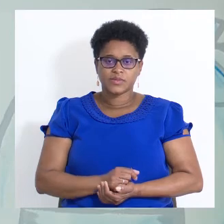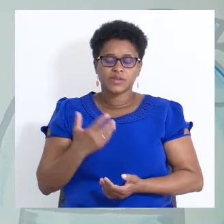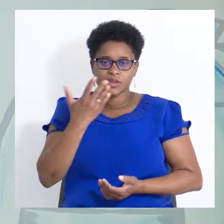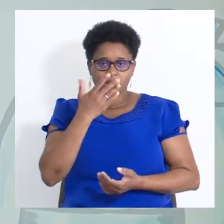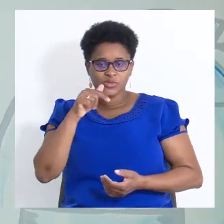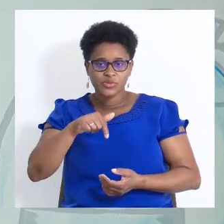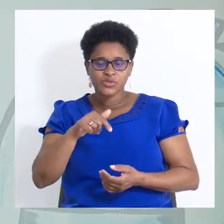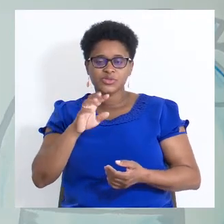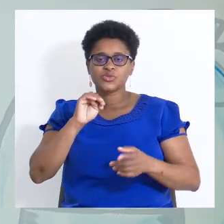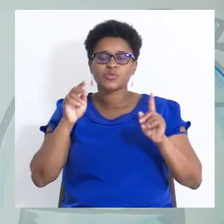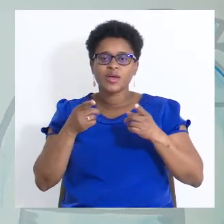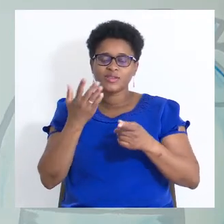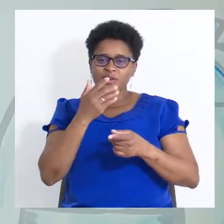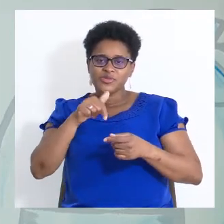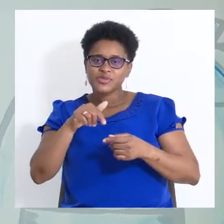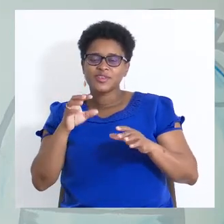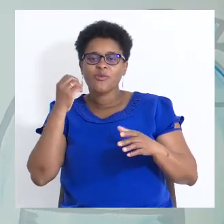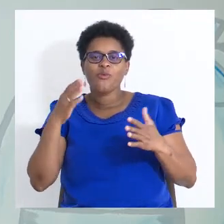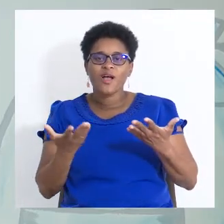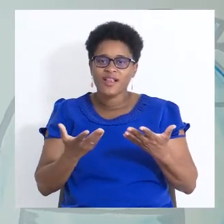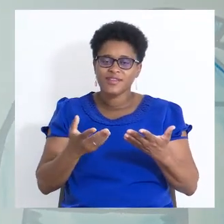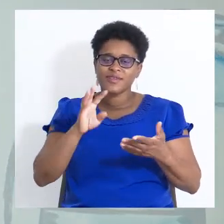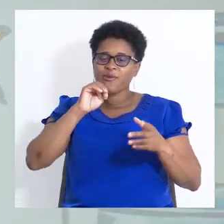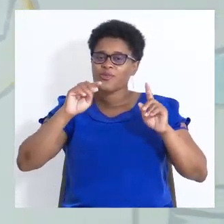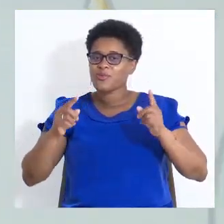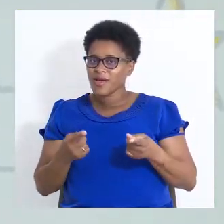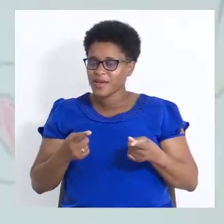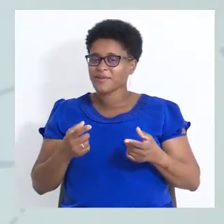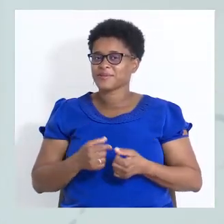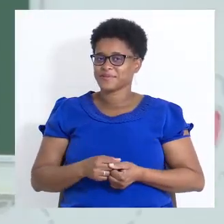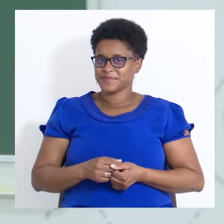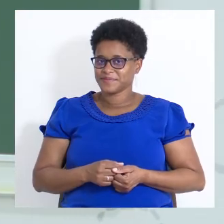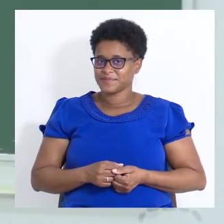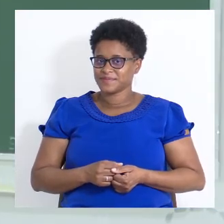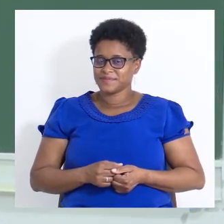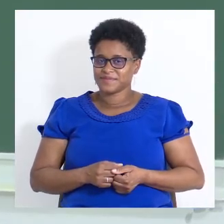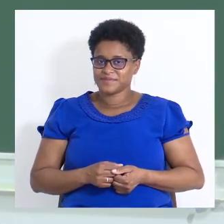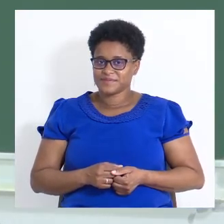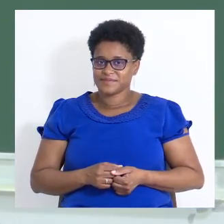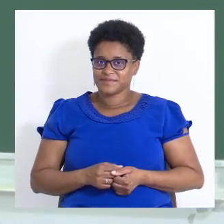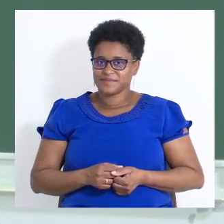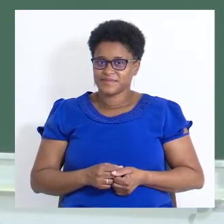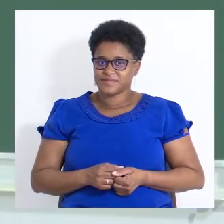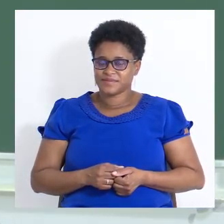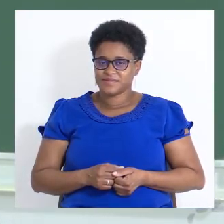O foco da aula de hoje qual é? Pois é, então o sumário é